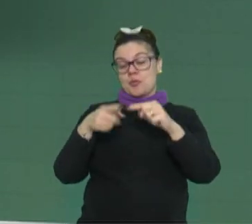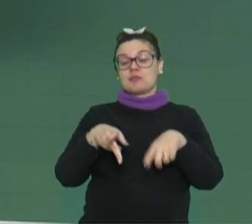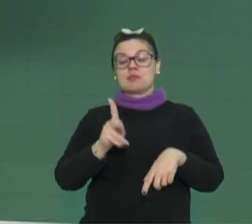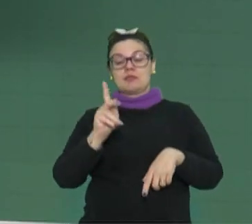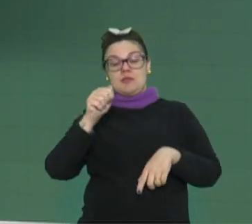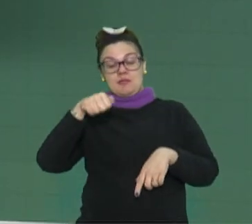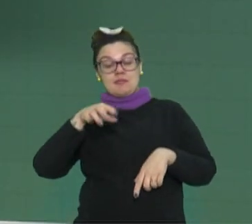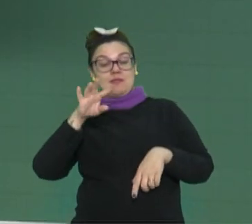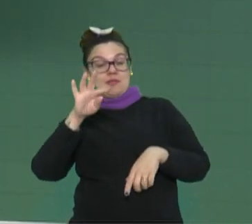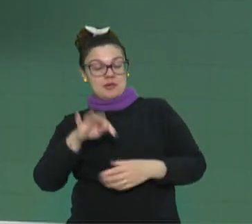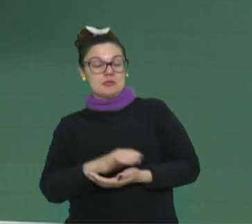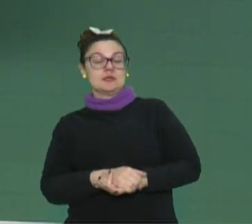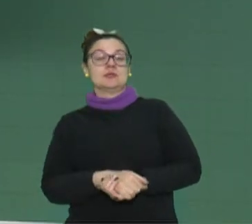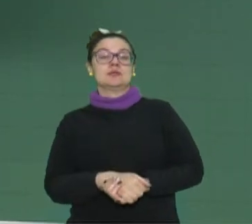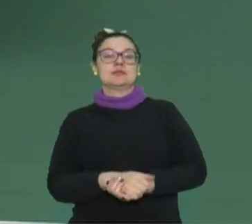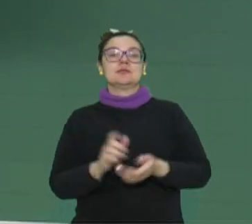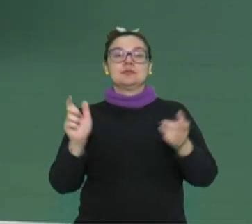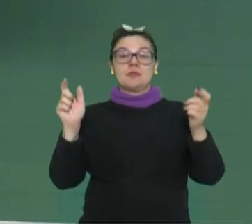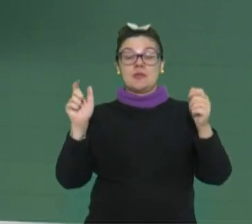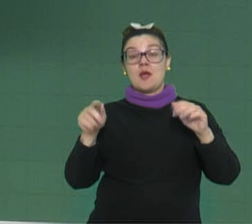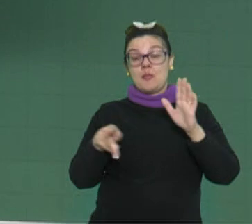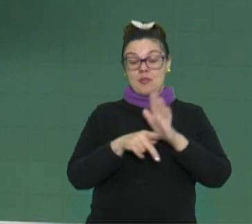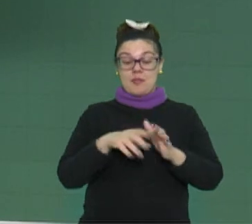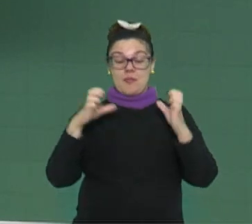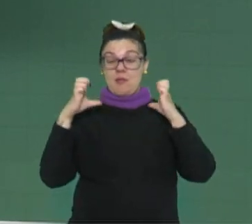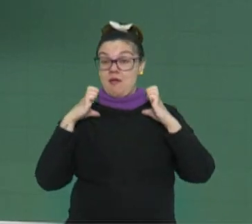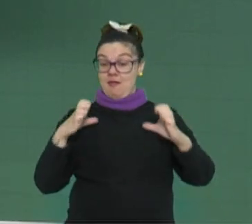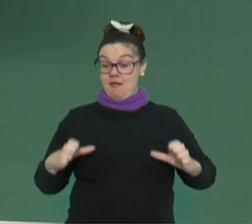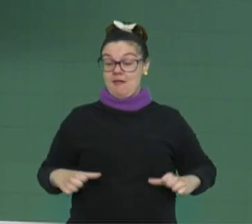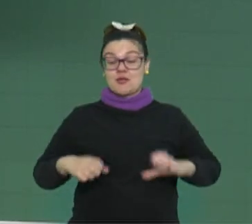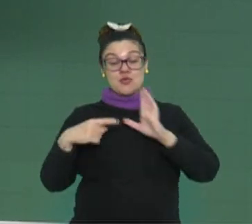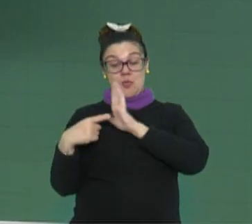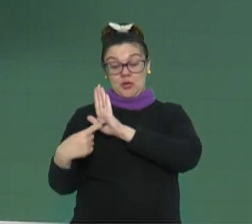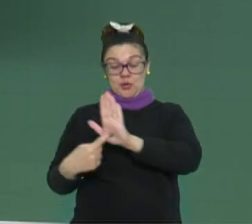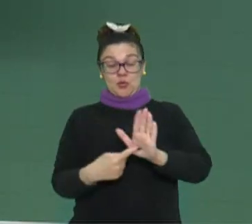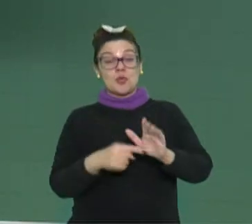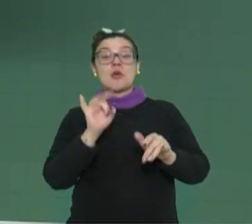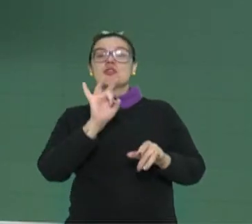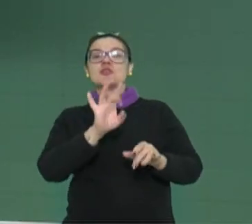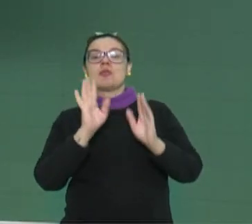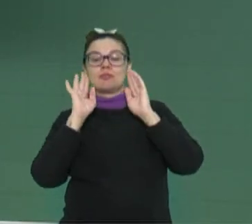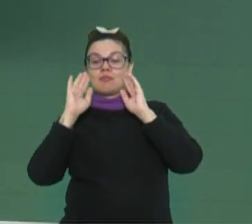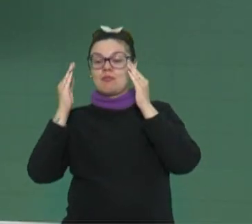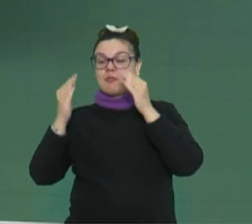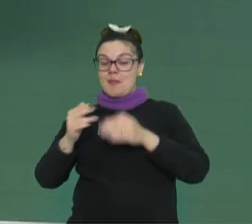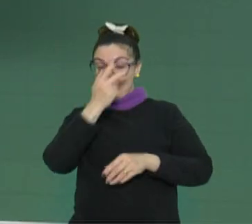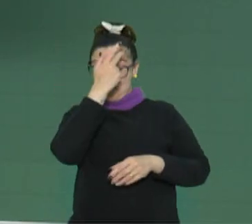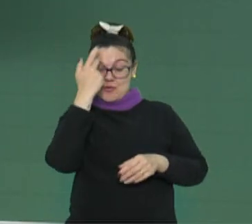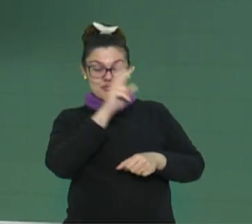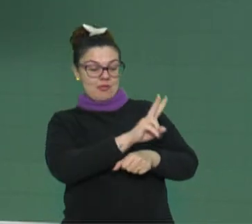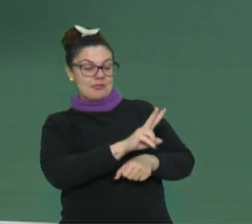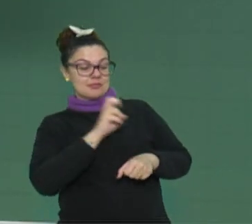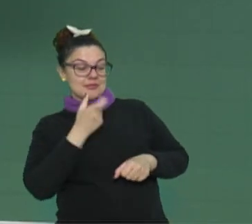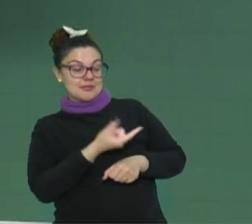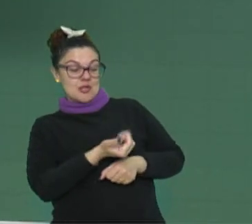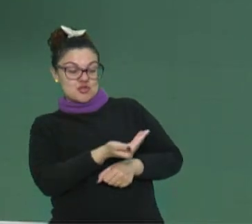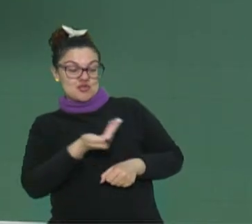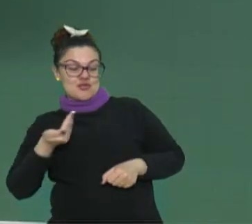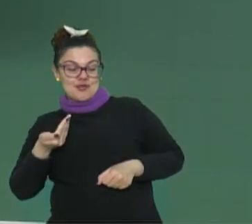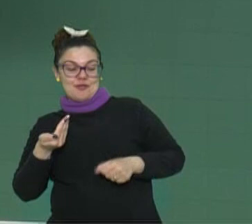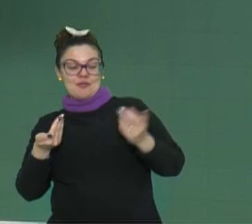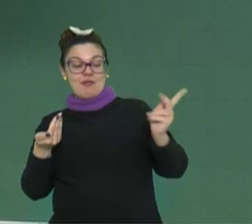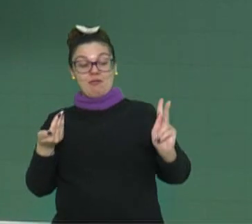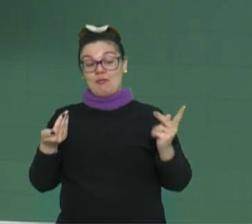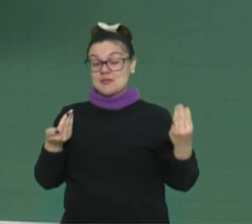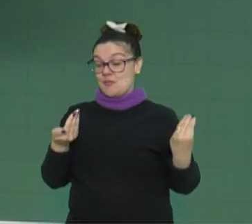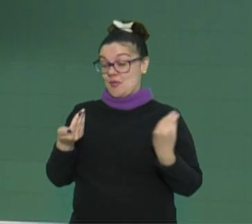kantiana com essa possibilidade de uma ética que valha para todo mundo, né, e não valha somente pro caloteiro, para o benefício do caloteiro. Então,